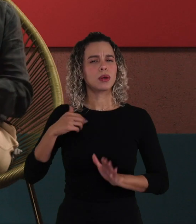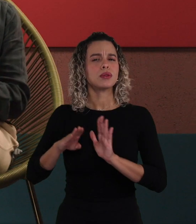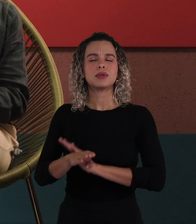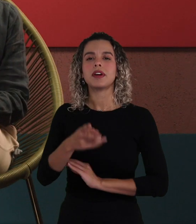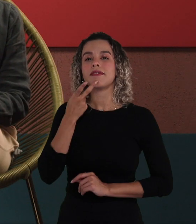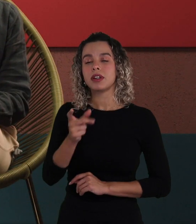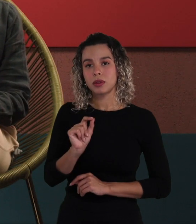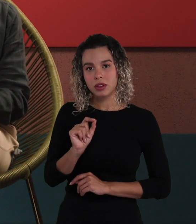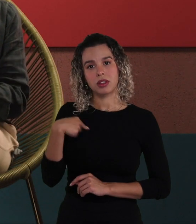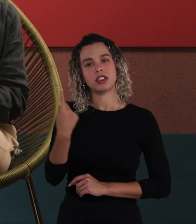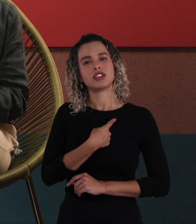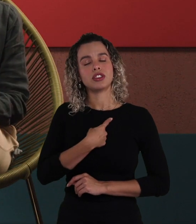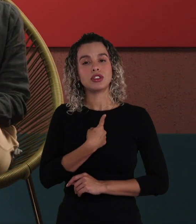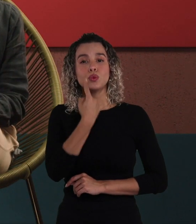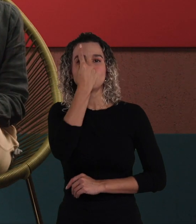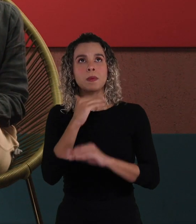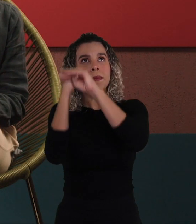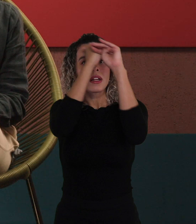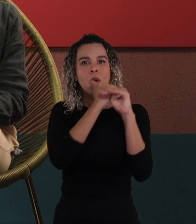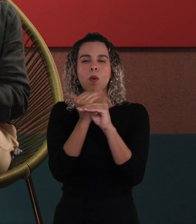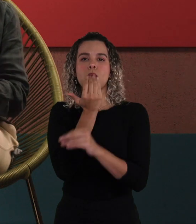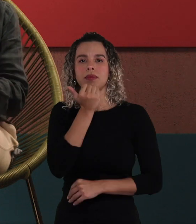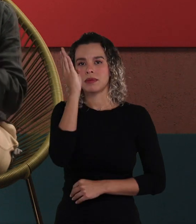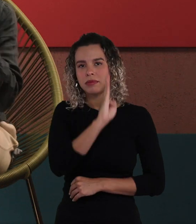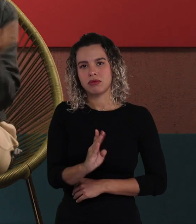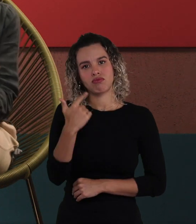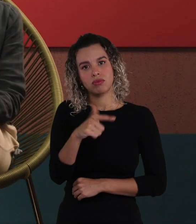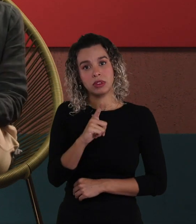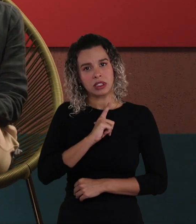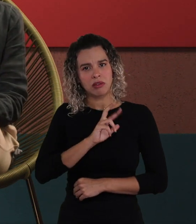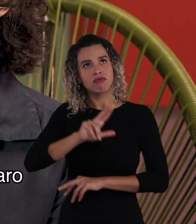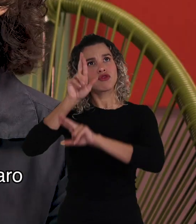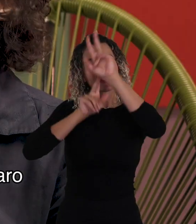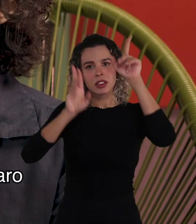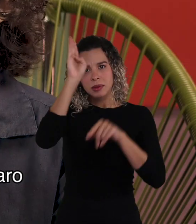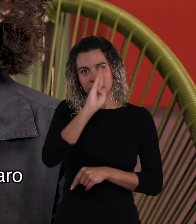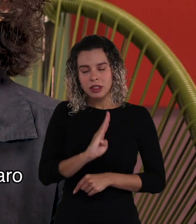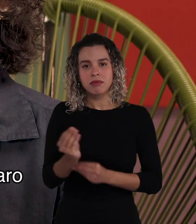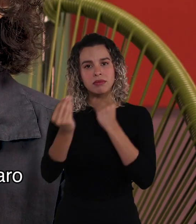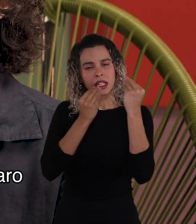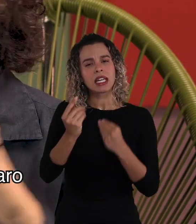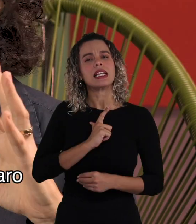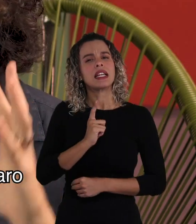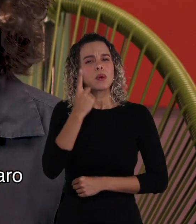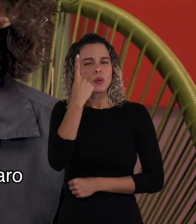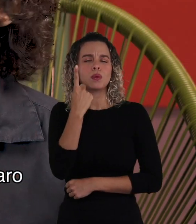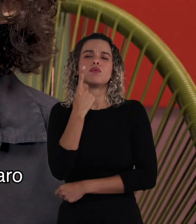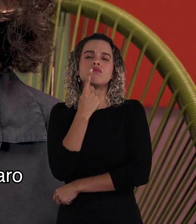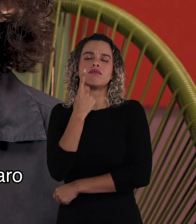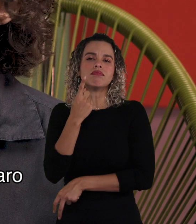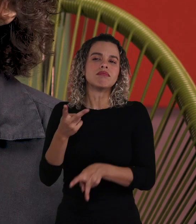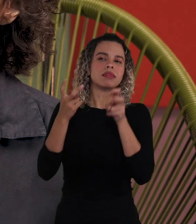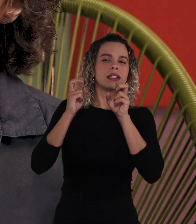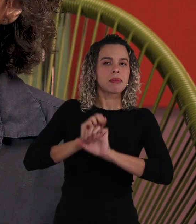Eu costumo falar que a gente não tem uma cozinha brasileira, a gente tem cozinhas brasileiras. Tem um exercício que deixa bem claro